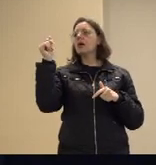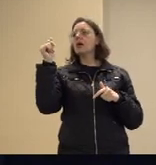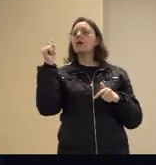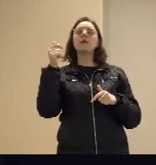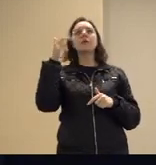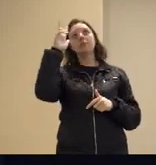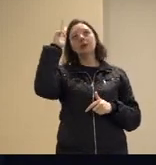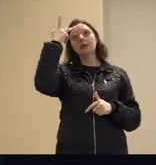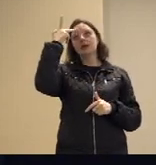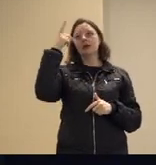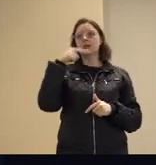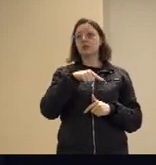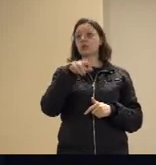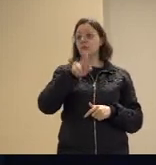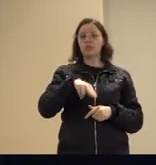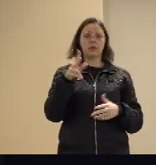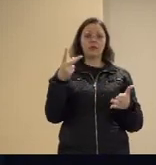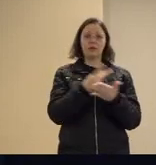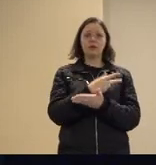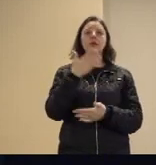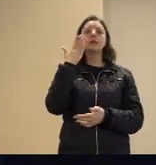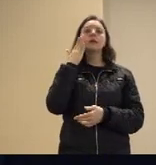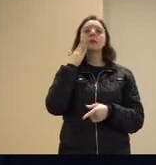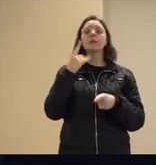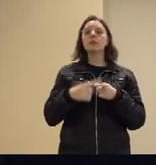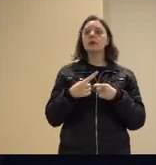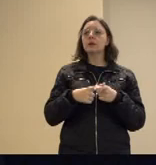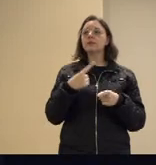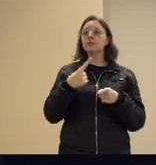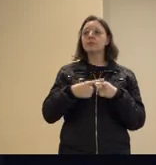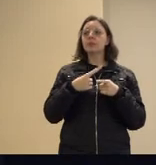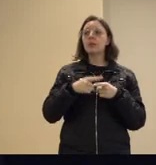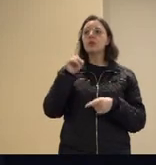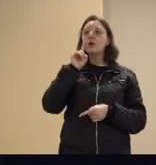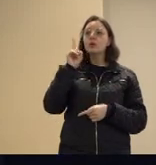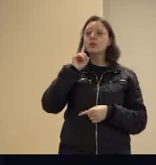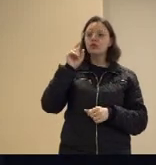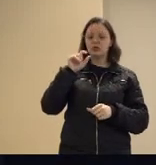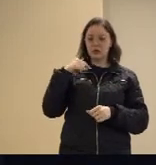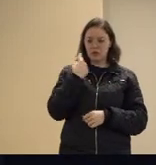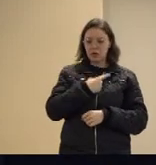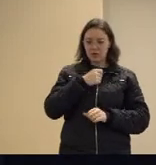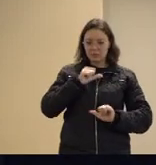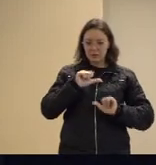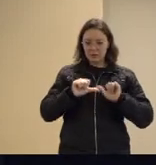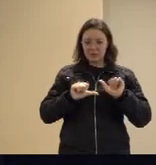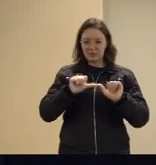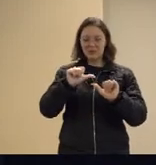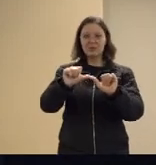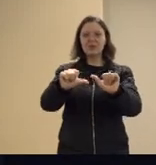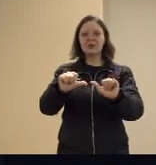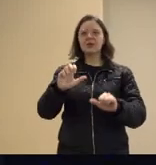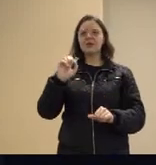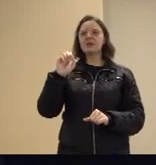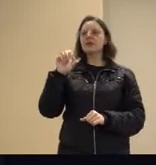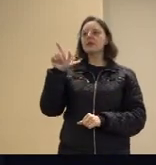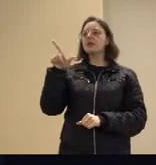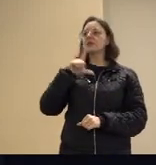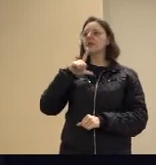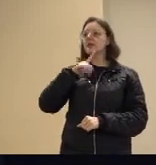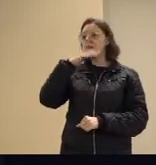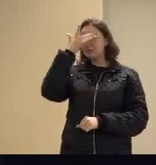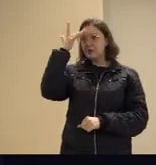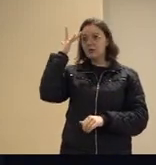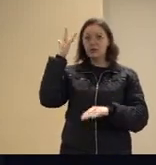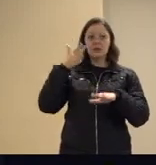diferente. Isso não vai acontecer. Sabe por quê? Porque todo dia nós mudamos. Aqui tem um monte de gente que entrou ontem no sistema.